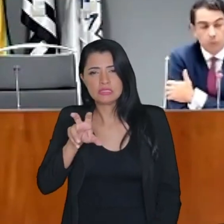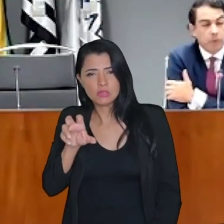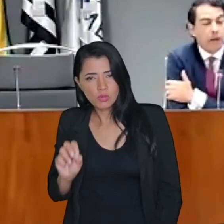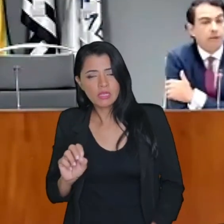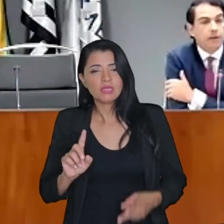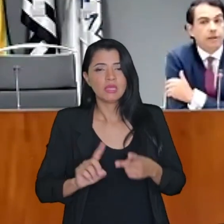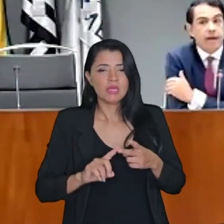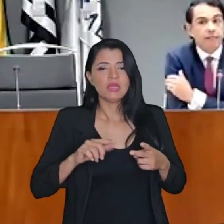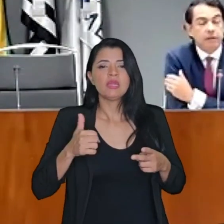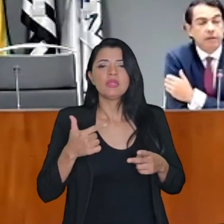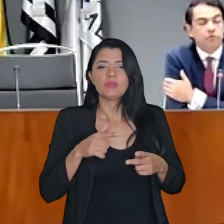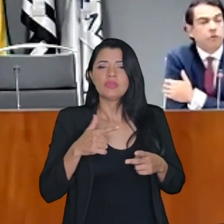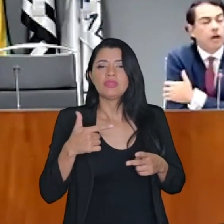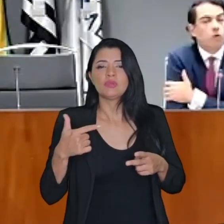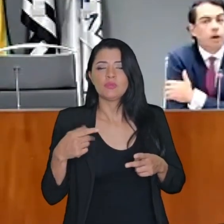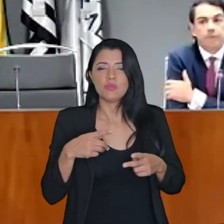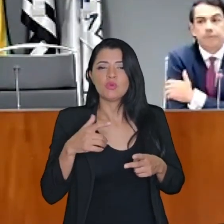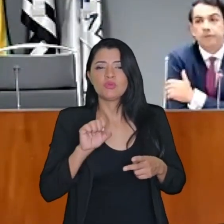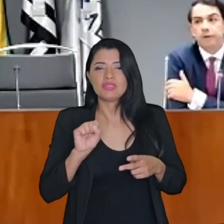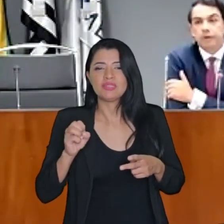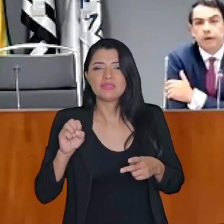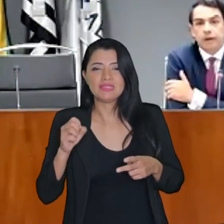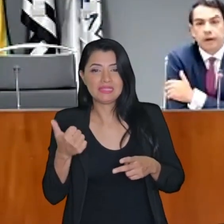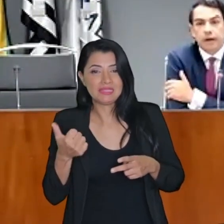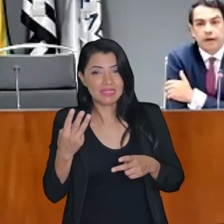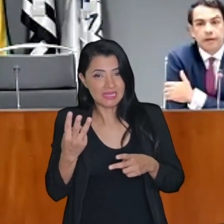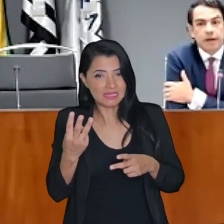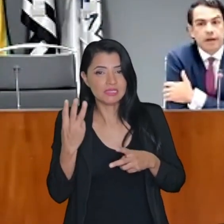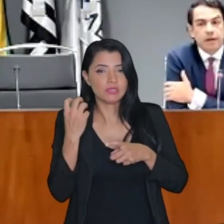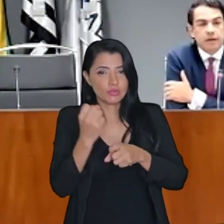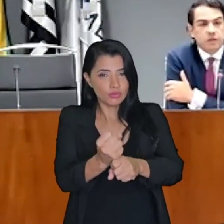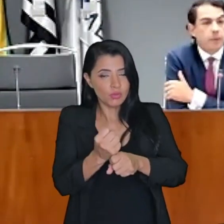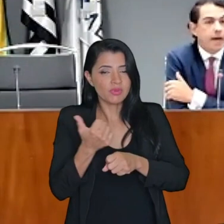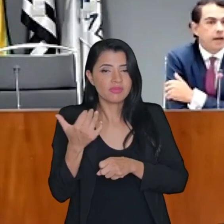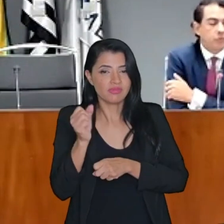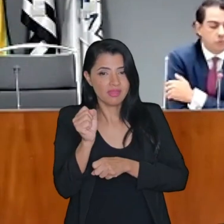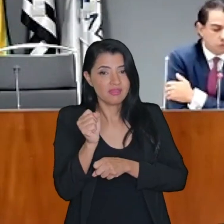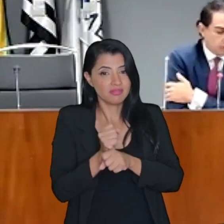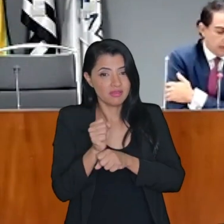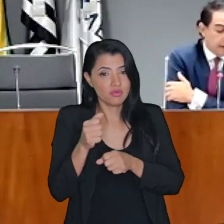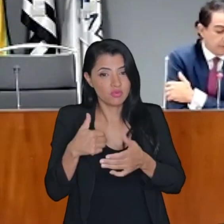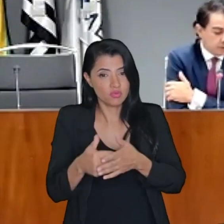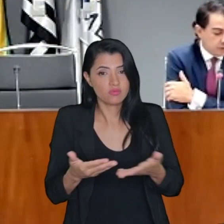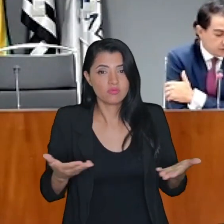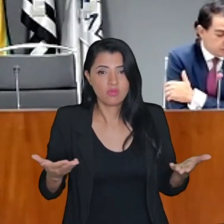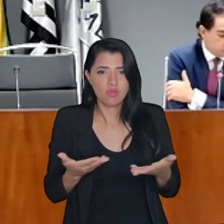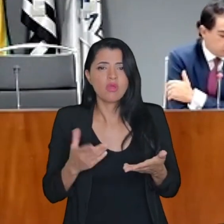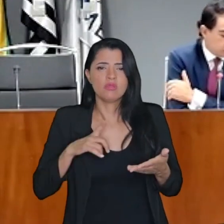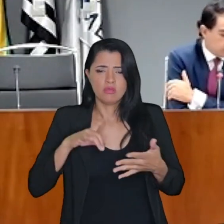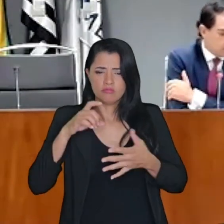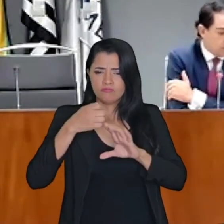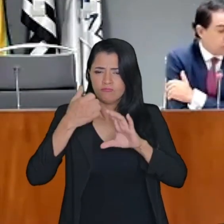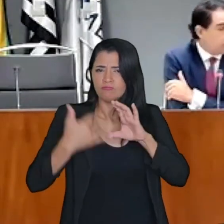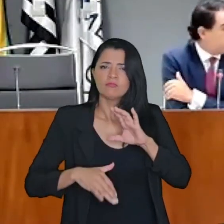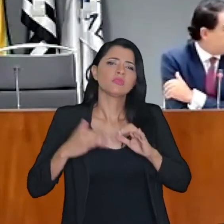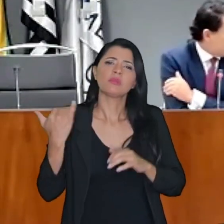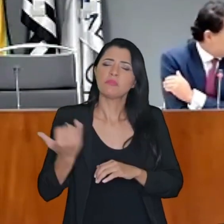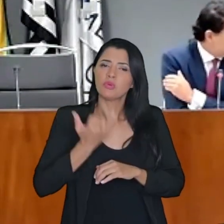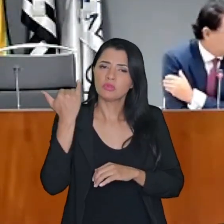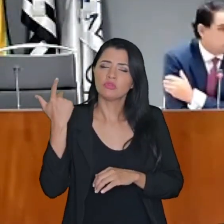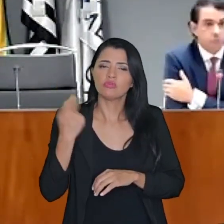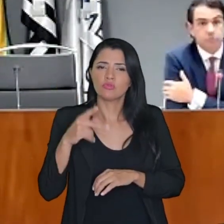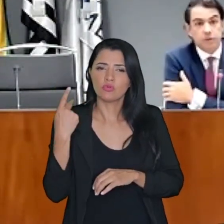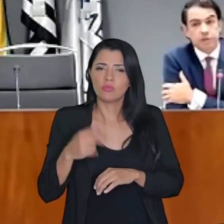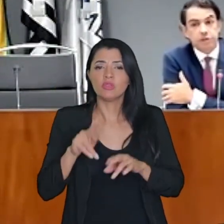que completa 10 anos agora, ela tem aspectos relevantíssimos de direito